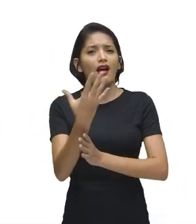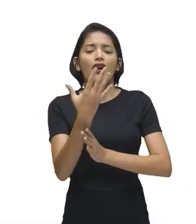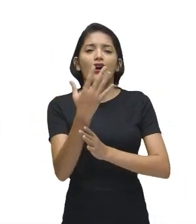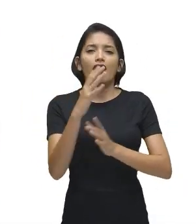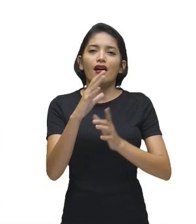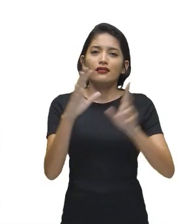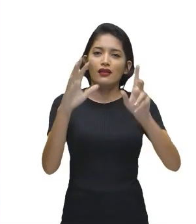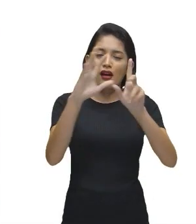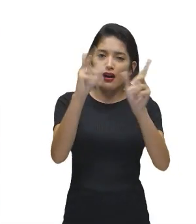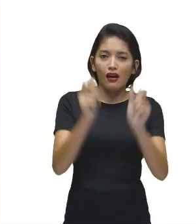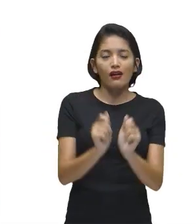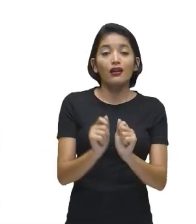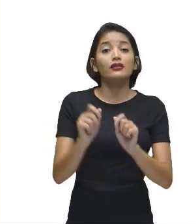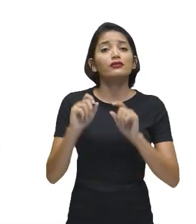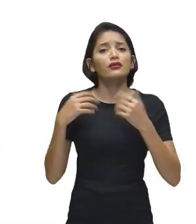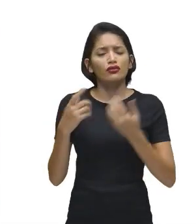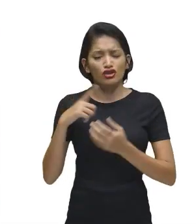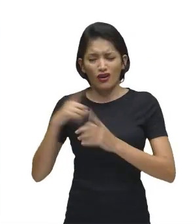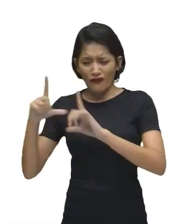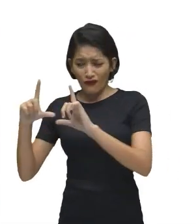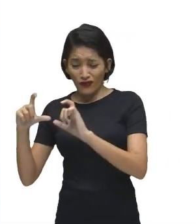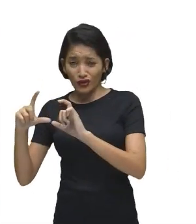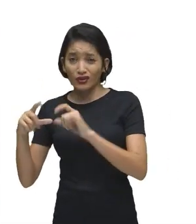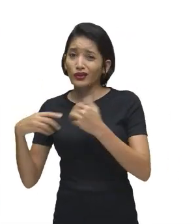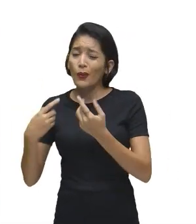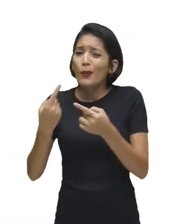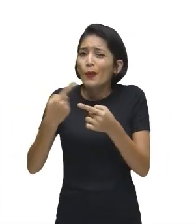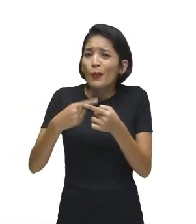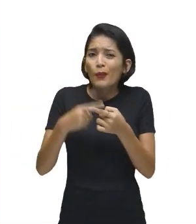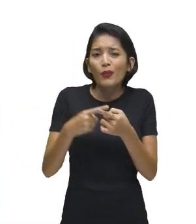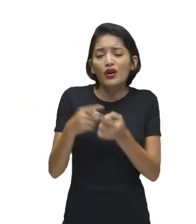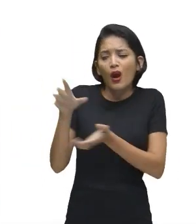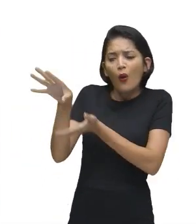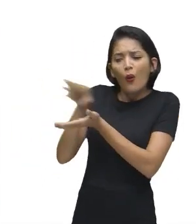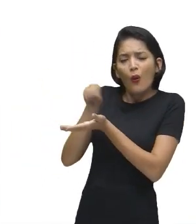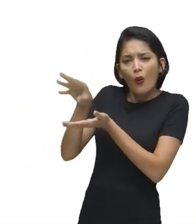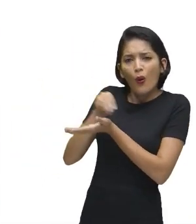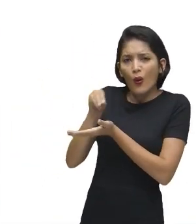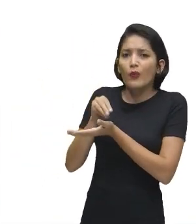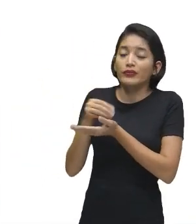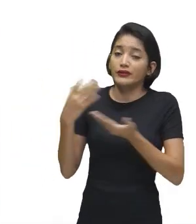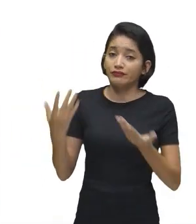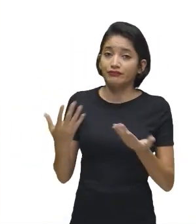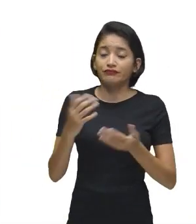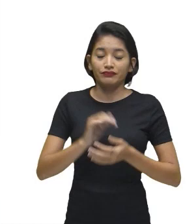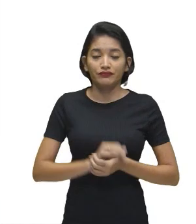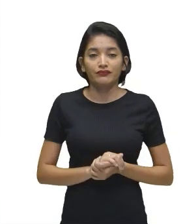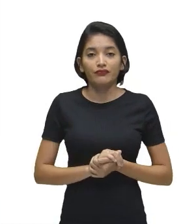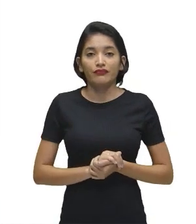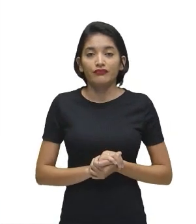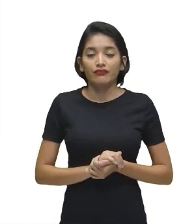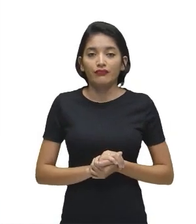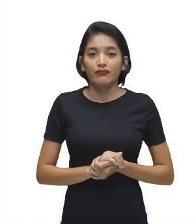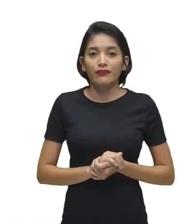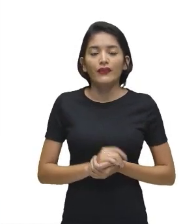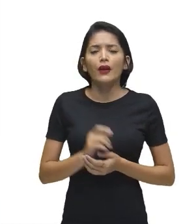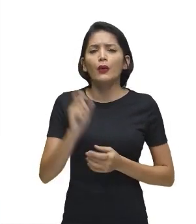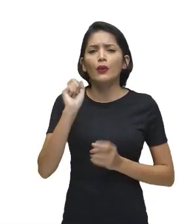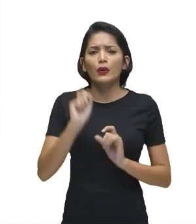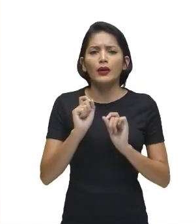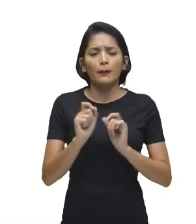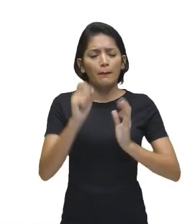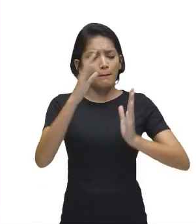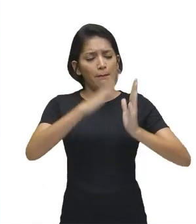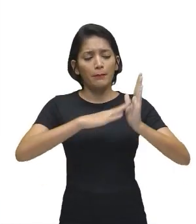havia fotografia. Por que fazer obras copiadas? Então, eles resolveram pintar de uma